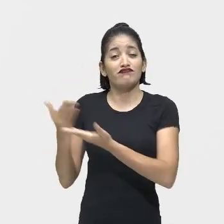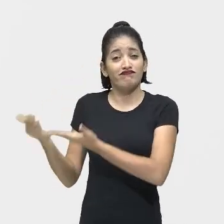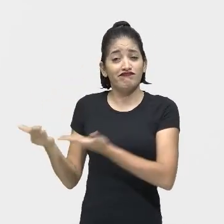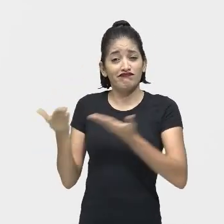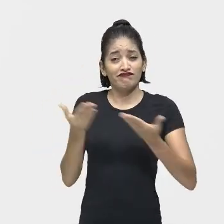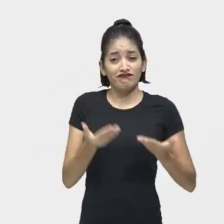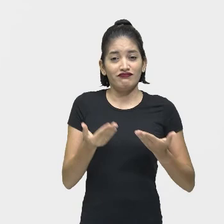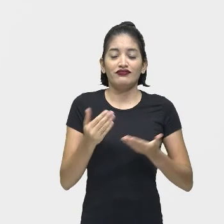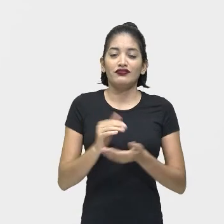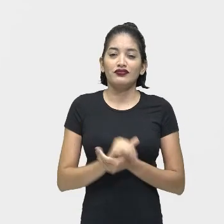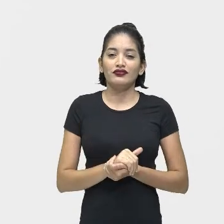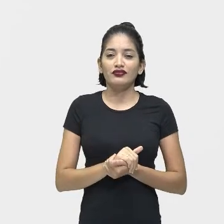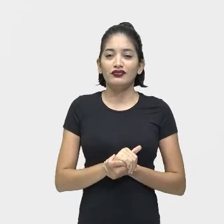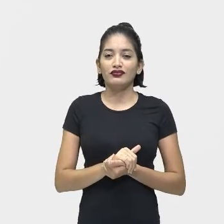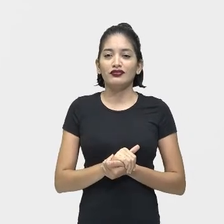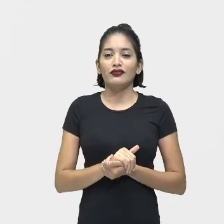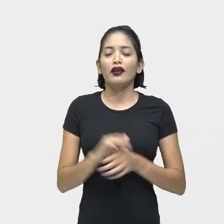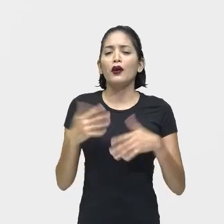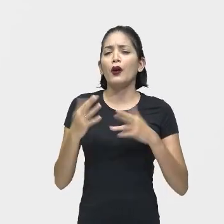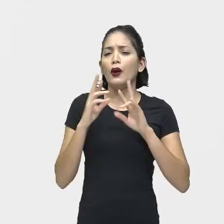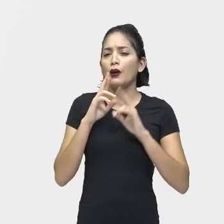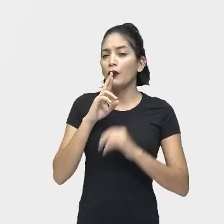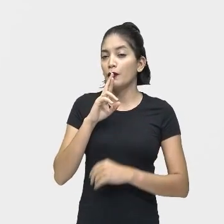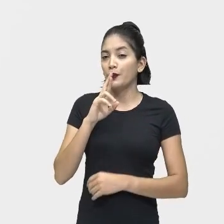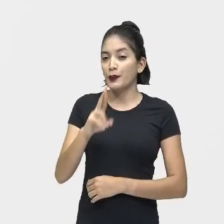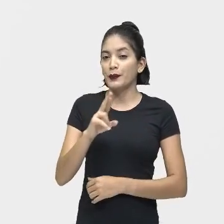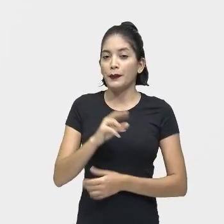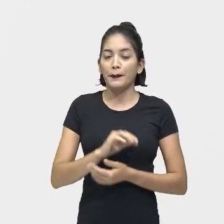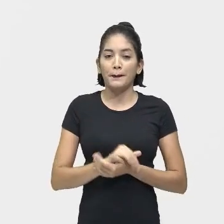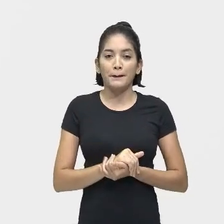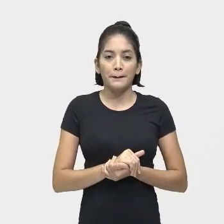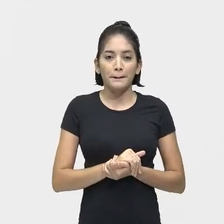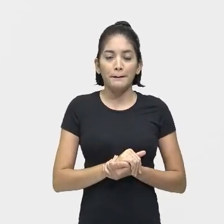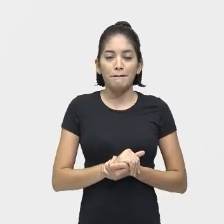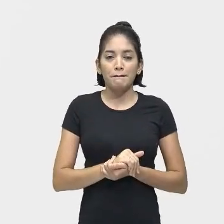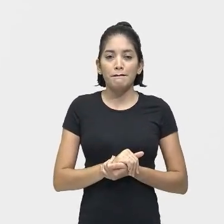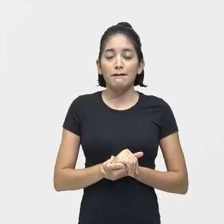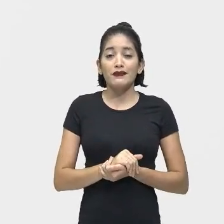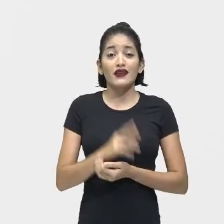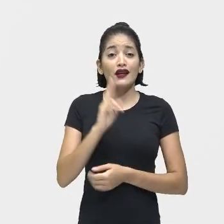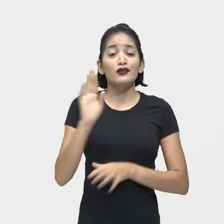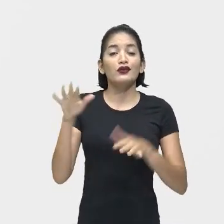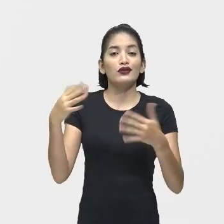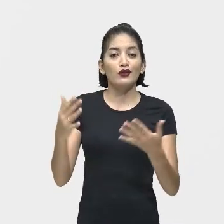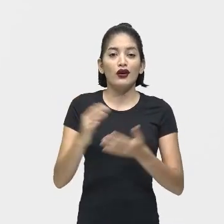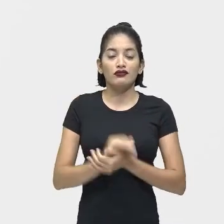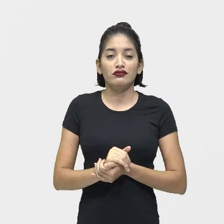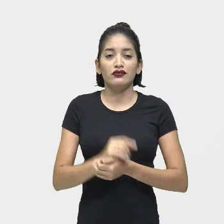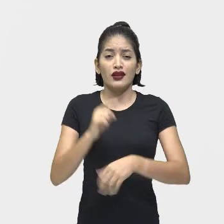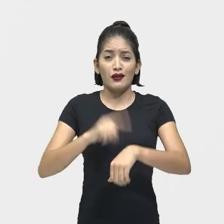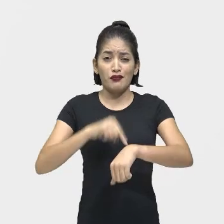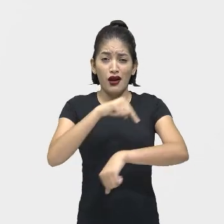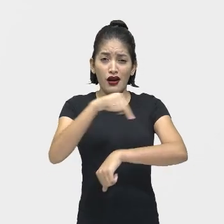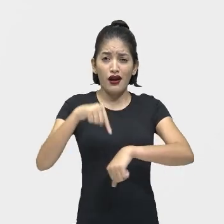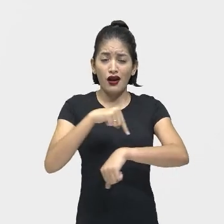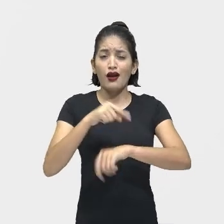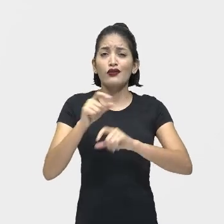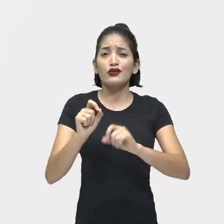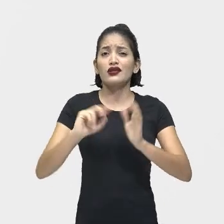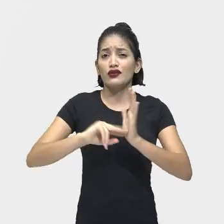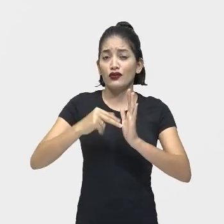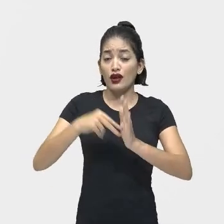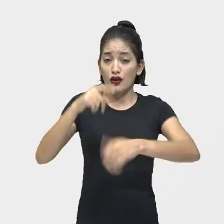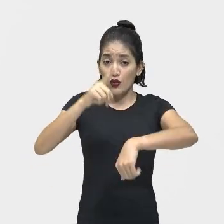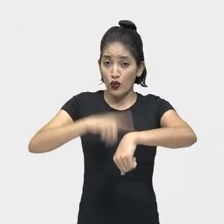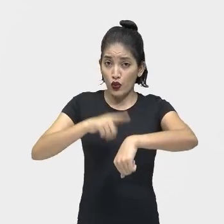Aí vamos ver a nossa resposta. Vamos lá? Então, a resposta é: a duração é o tempo que